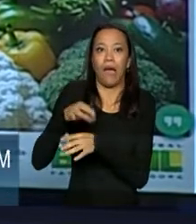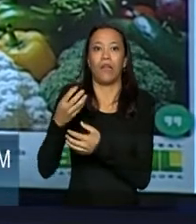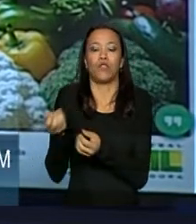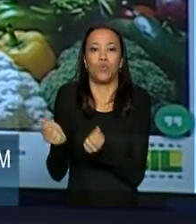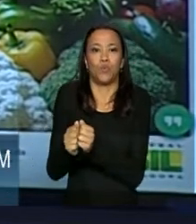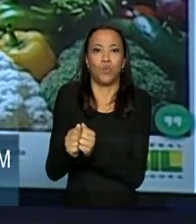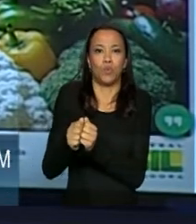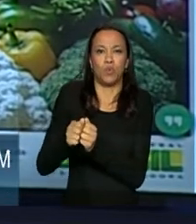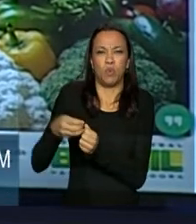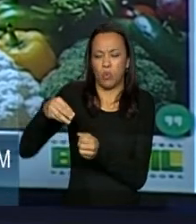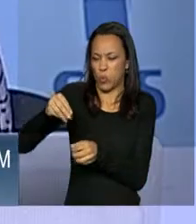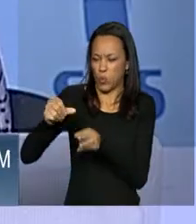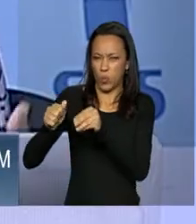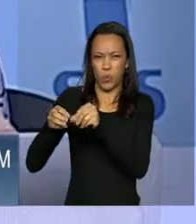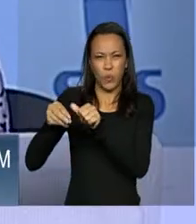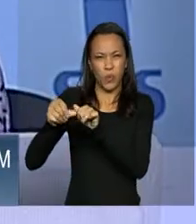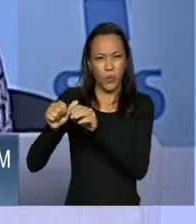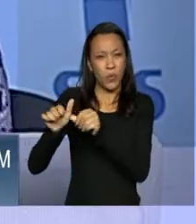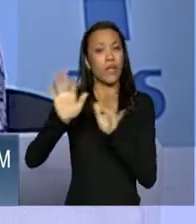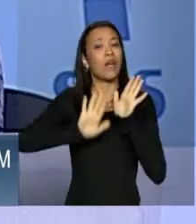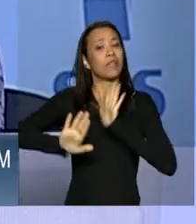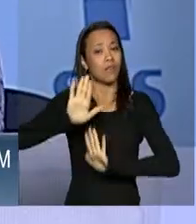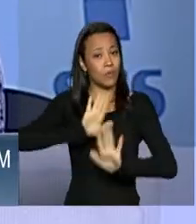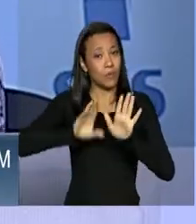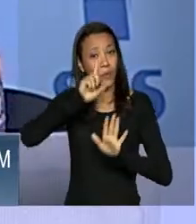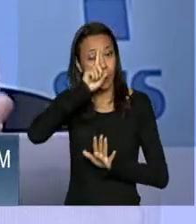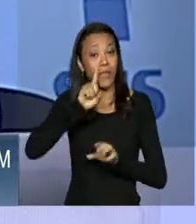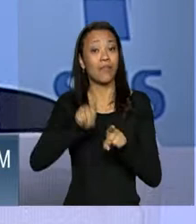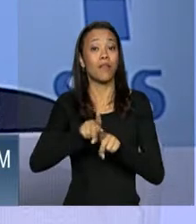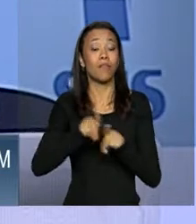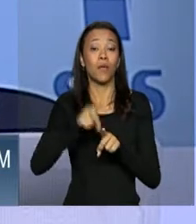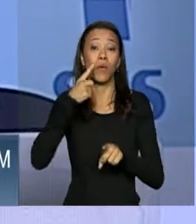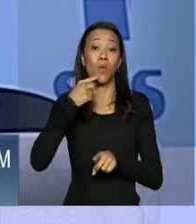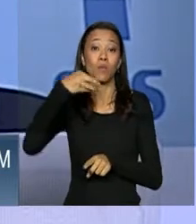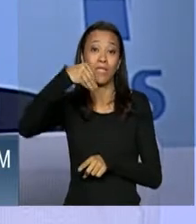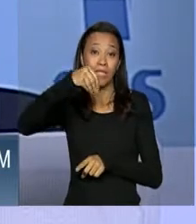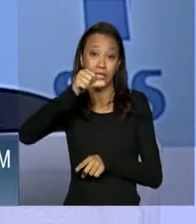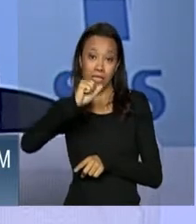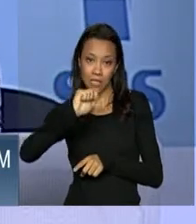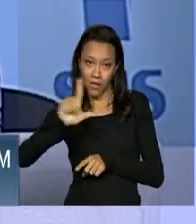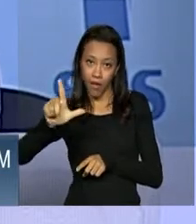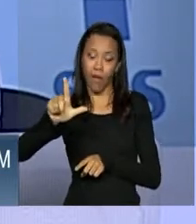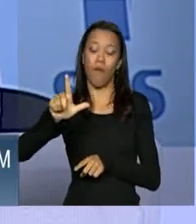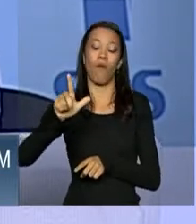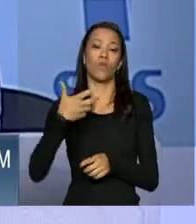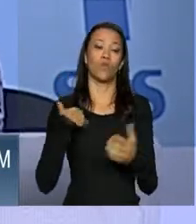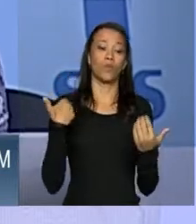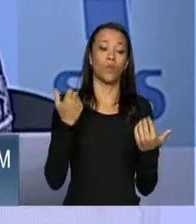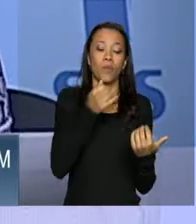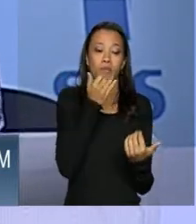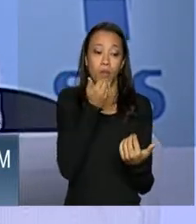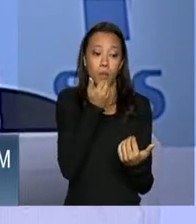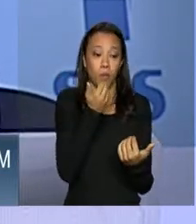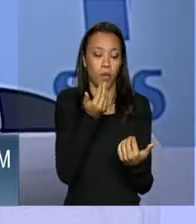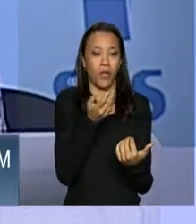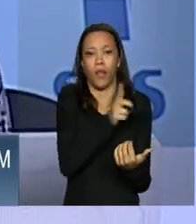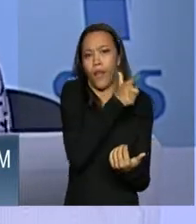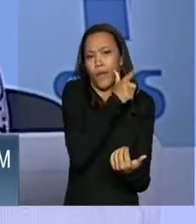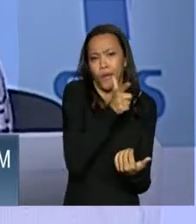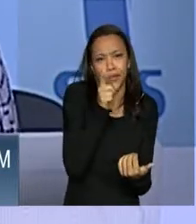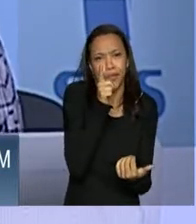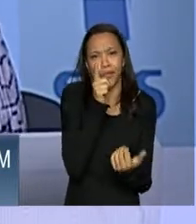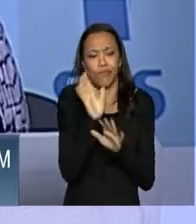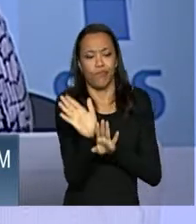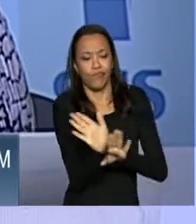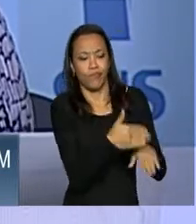muita atenção em relação ao sal e também no hábito de substituir refeições por lanches. Em